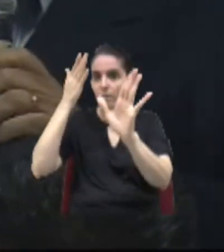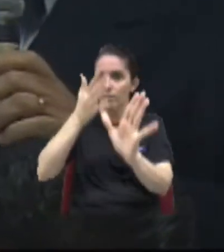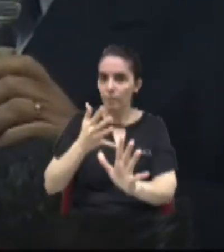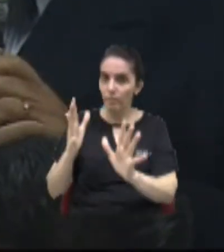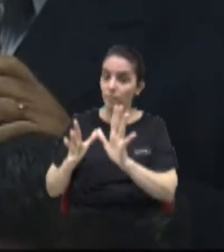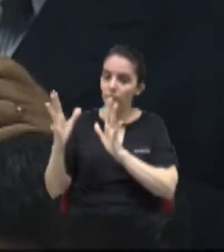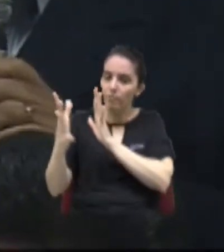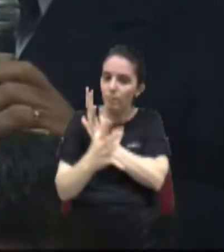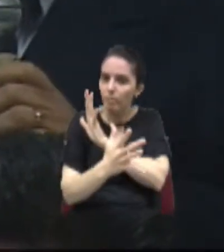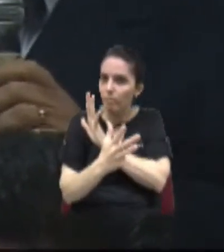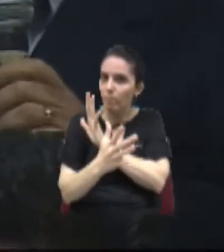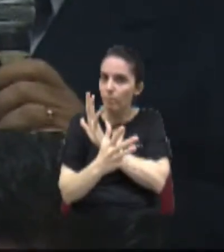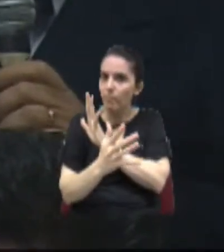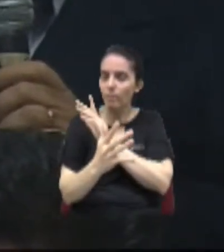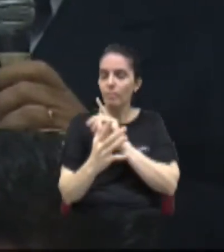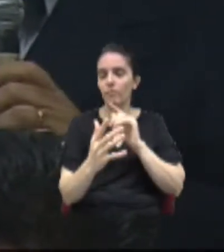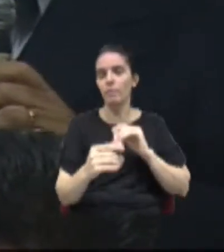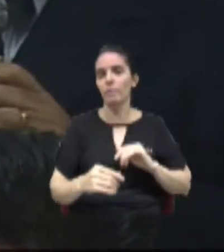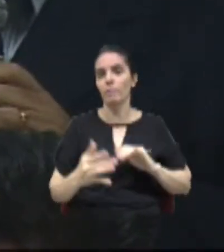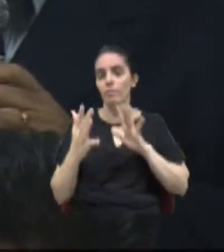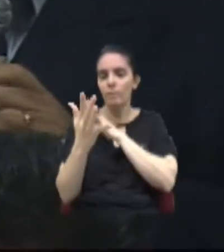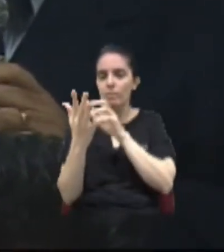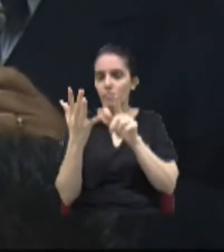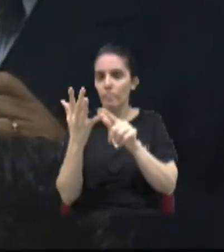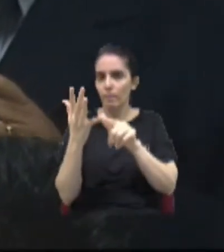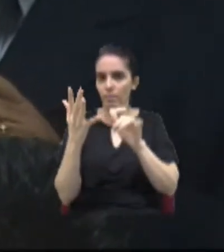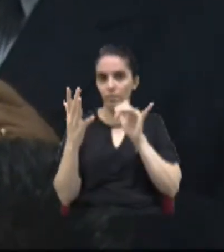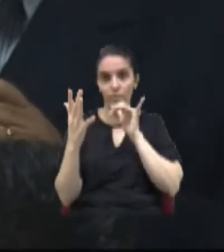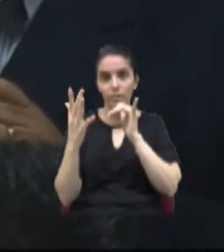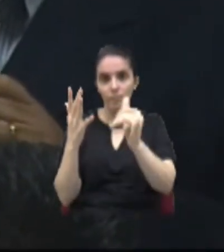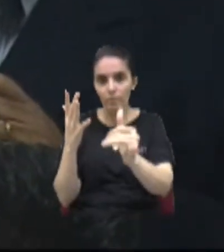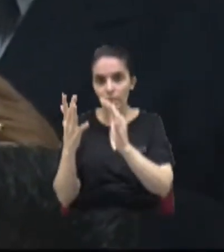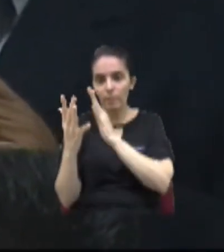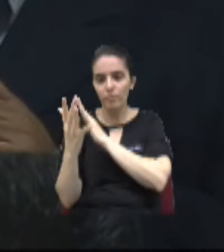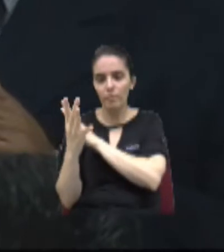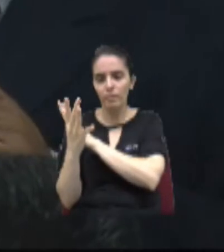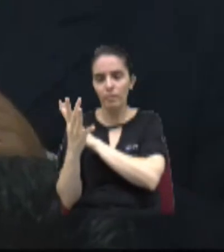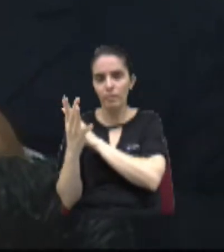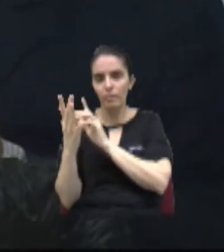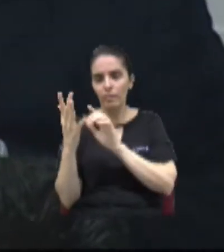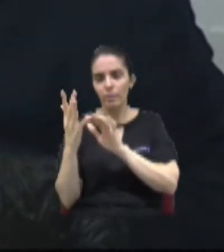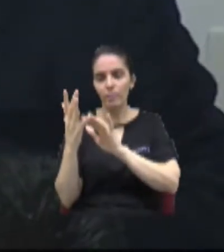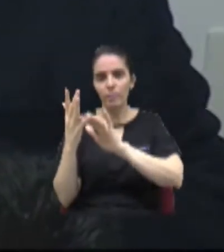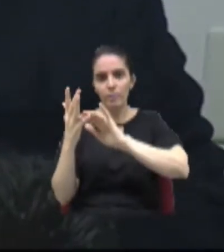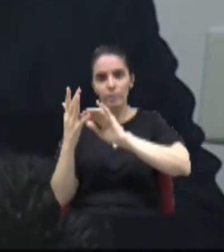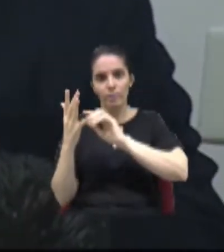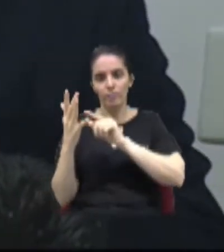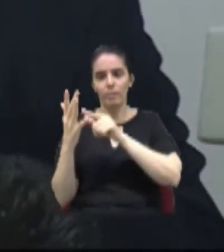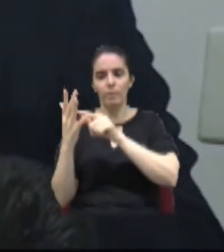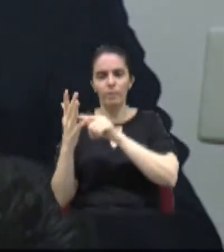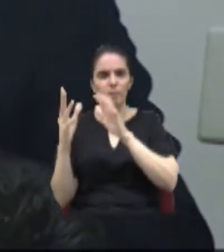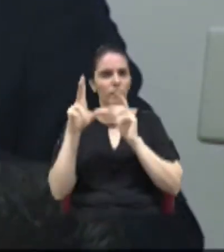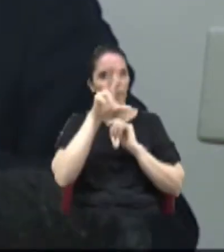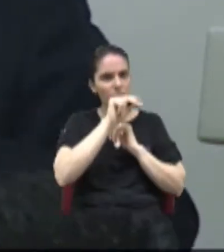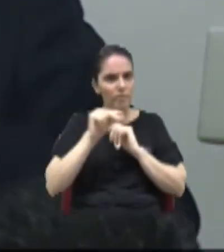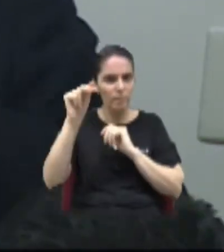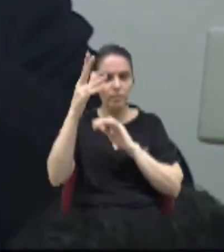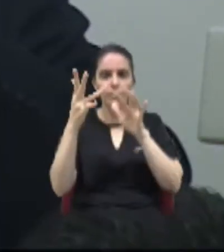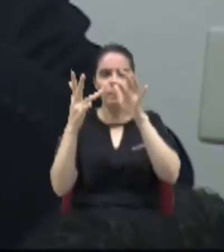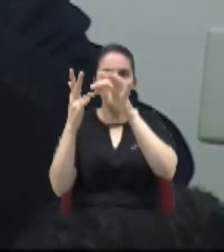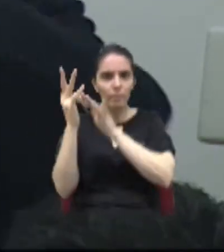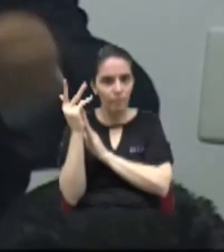aspecto muito importante que eu vejo, e aconteceu muito, a partir do momento que você vê a relação dos nomes, não é só para quem